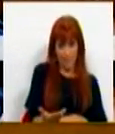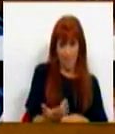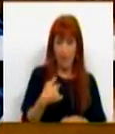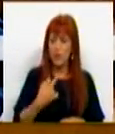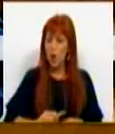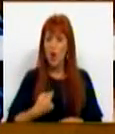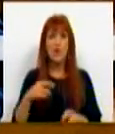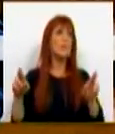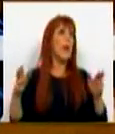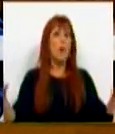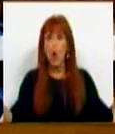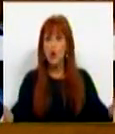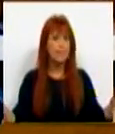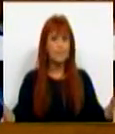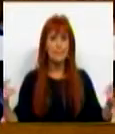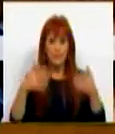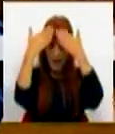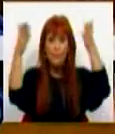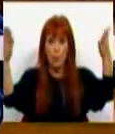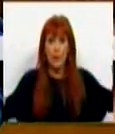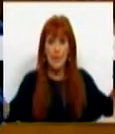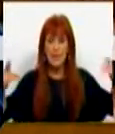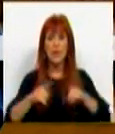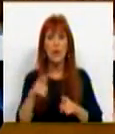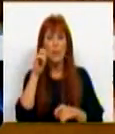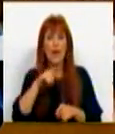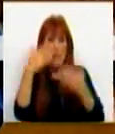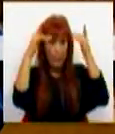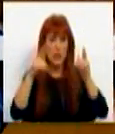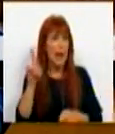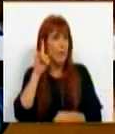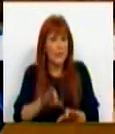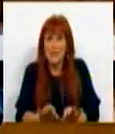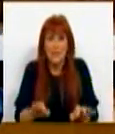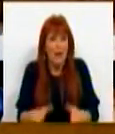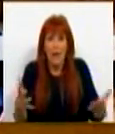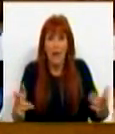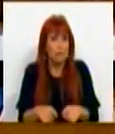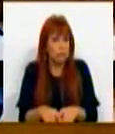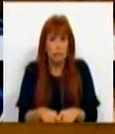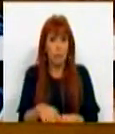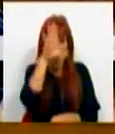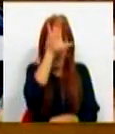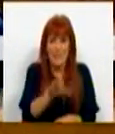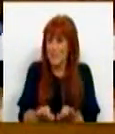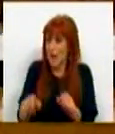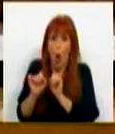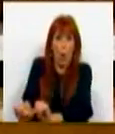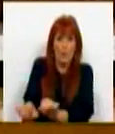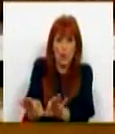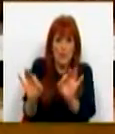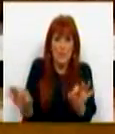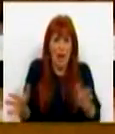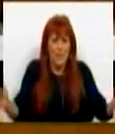que nós esperaríamos em democracia, porque em democracia tão importante é o Governo como as